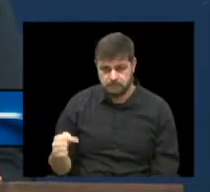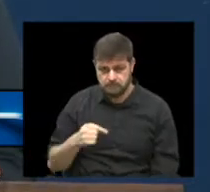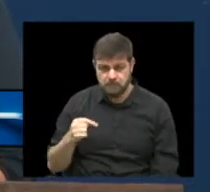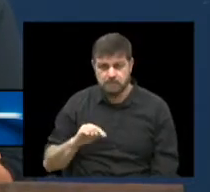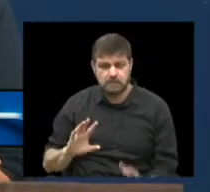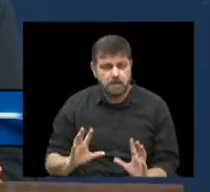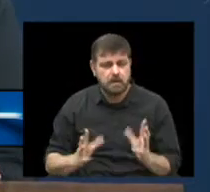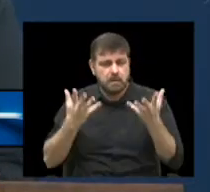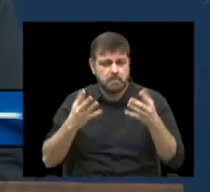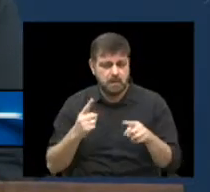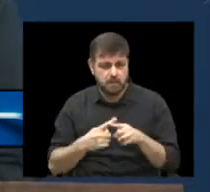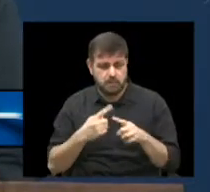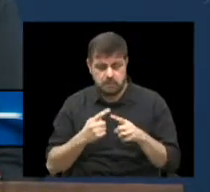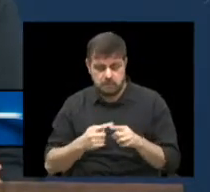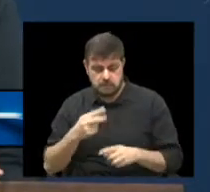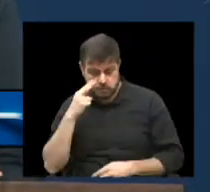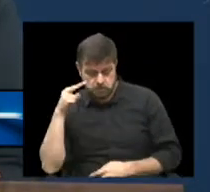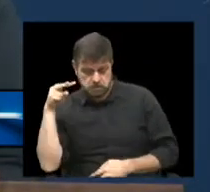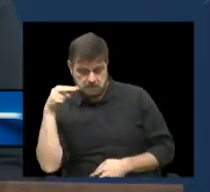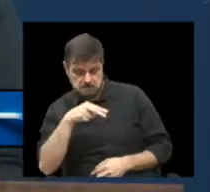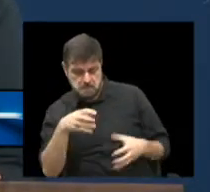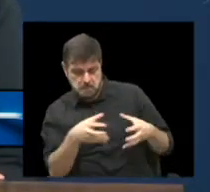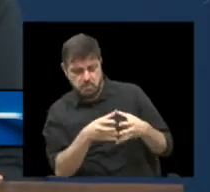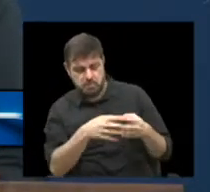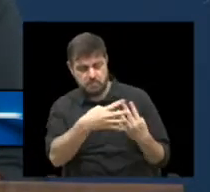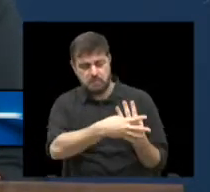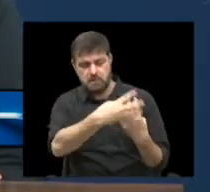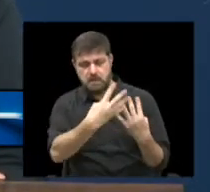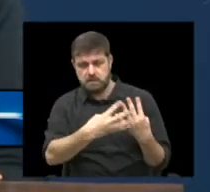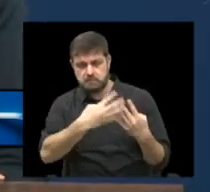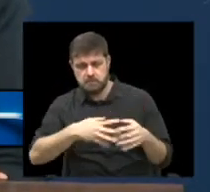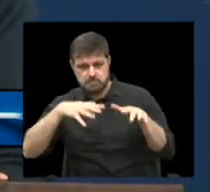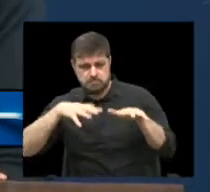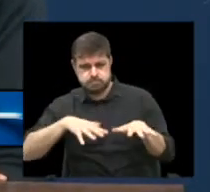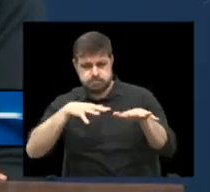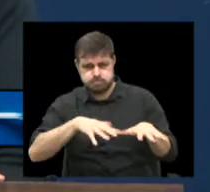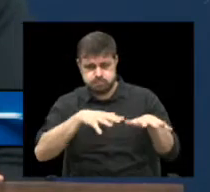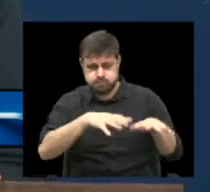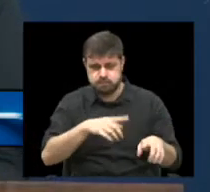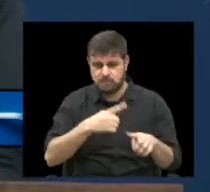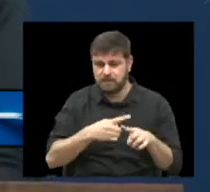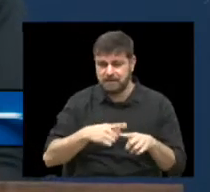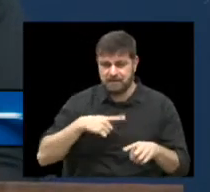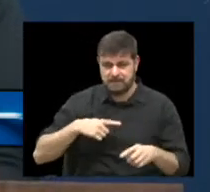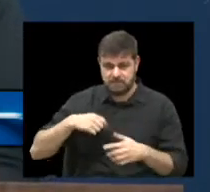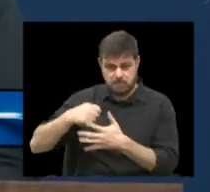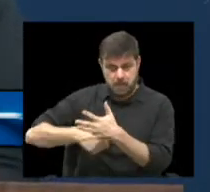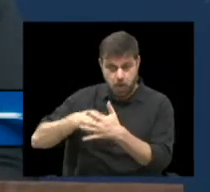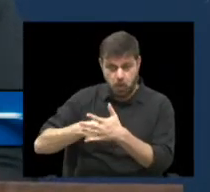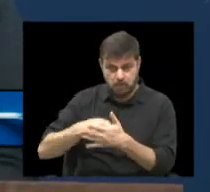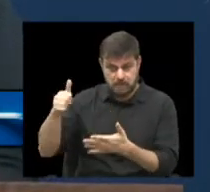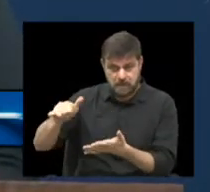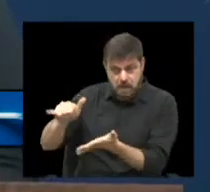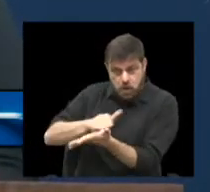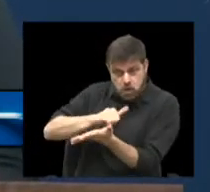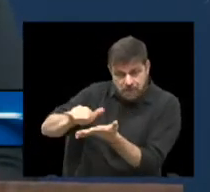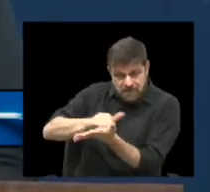se dá visibilidade ao movimento LGBT, por conta da rebelião de Stonewall Inn, em Nova York,